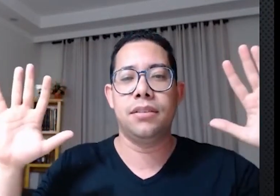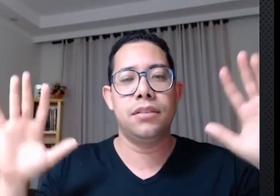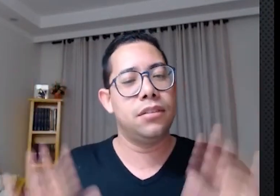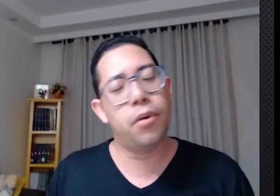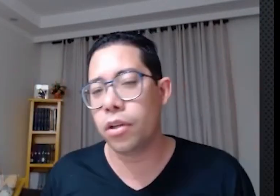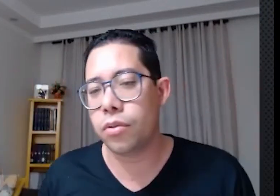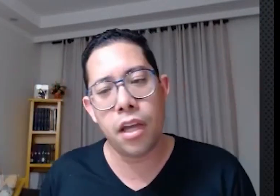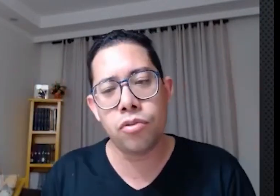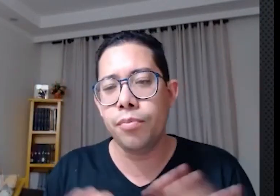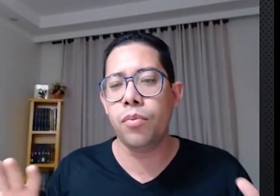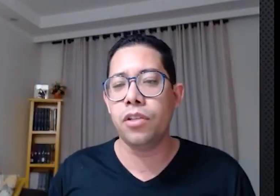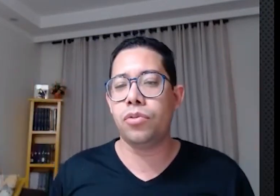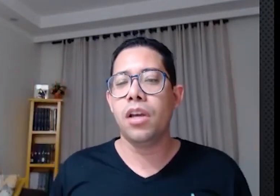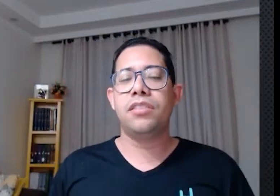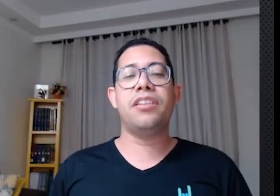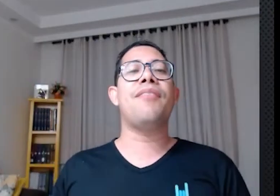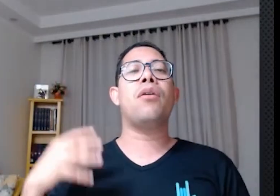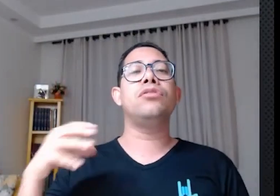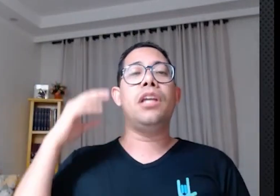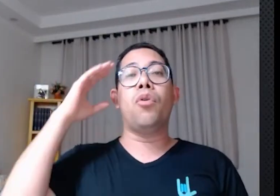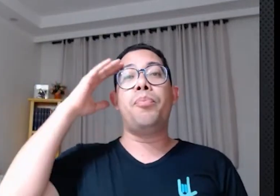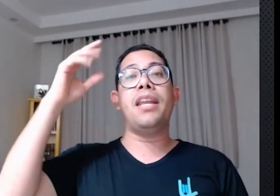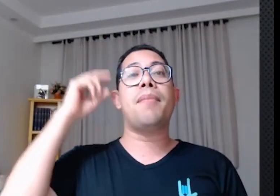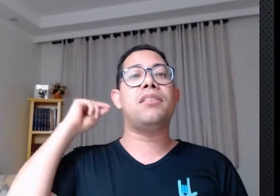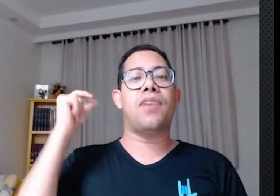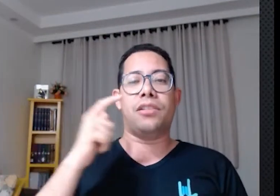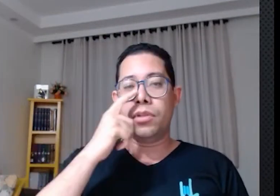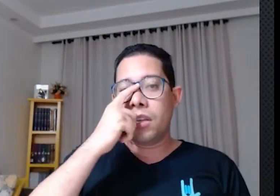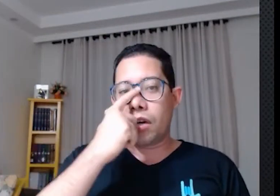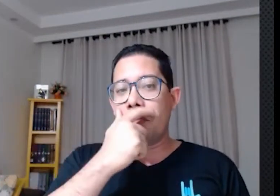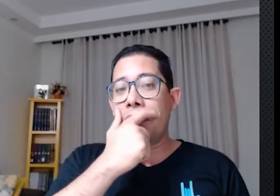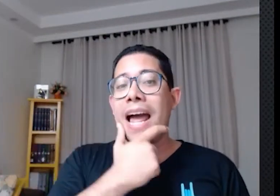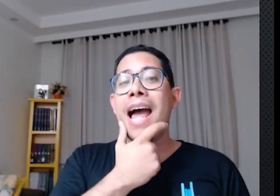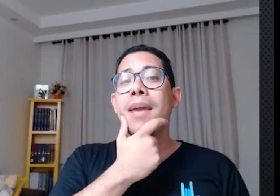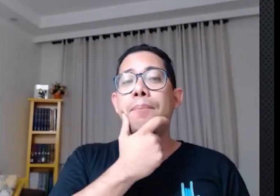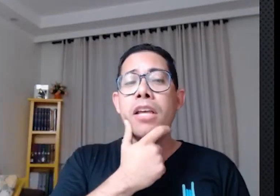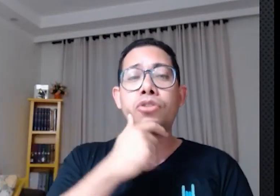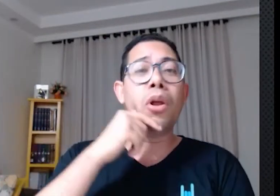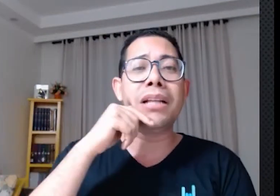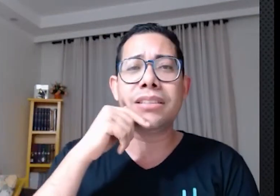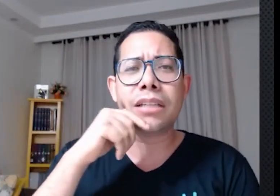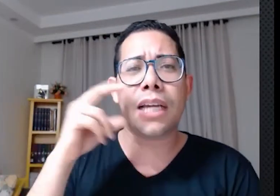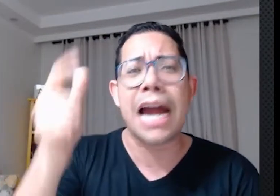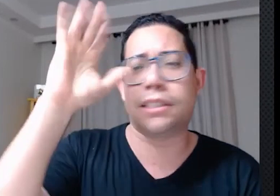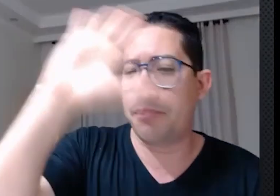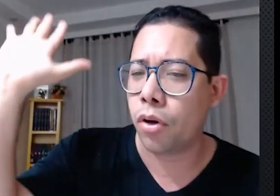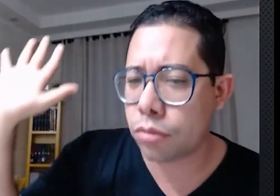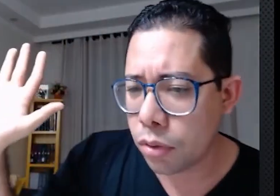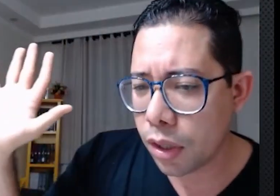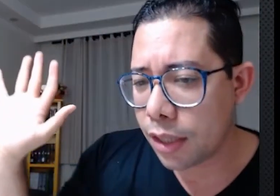Cartas. Pronto, resumiu isso. Você já vai conseguir compreender mais fácil. Se alguém for falar, epístolas,